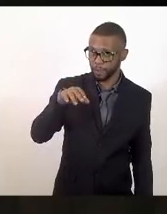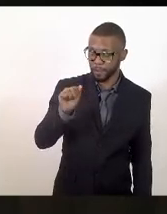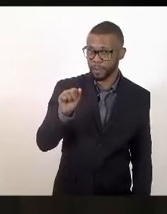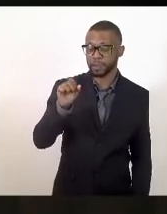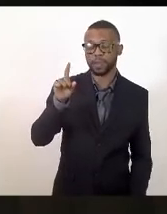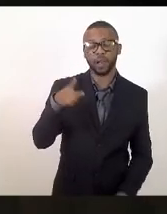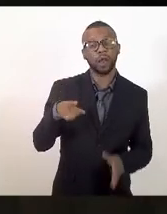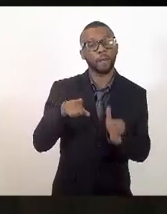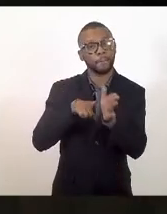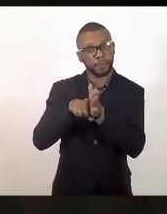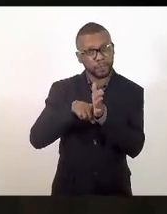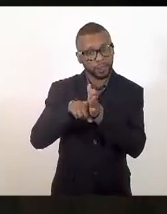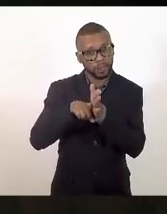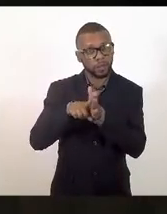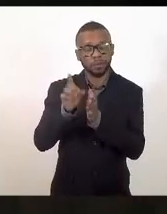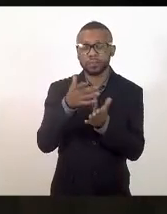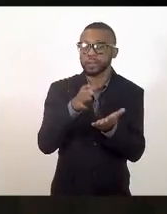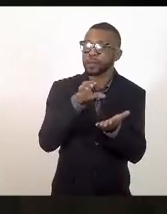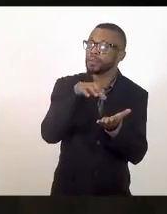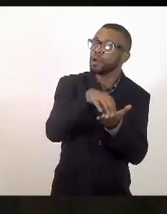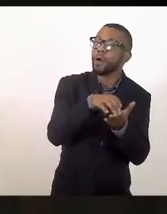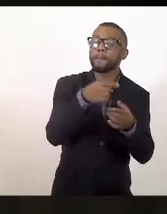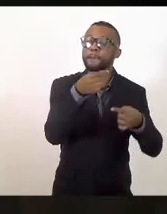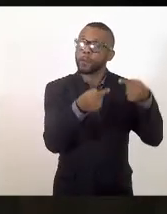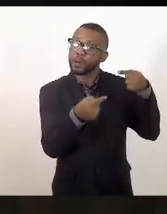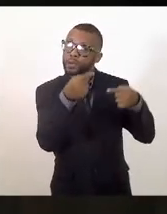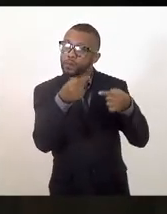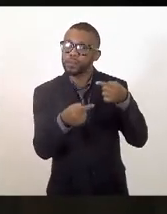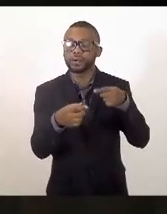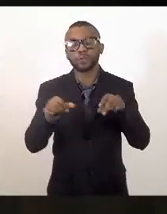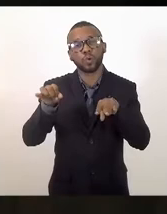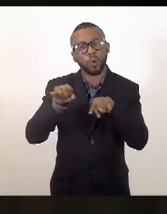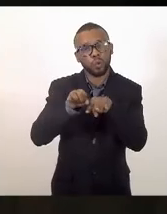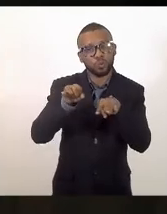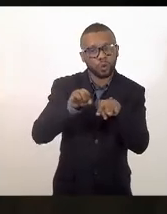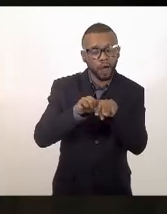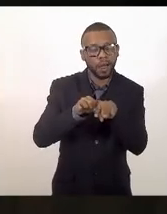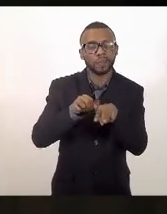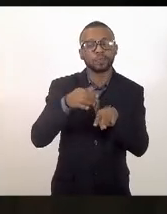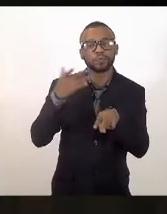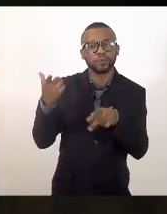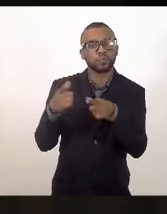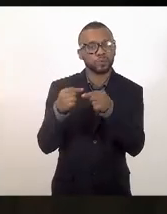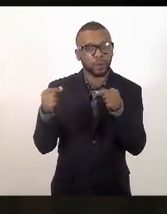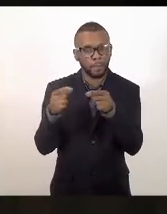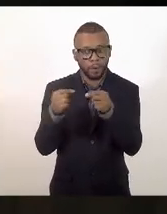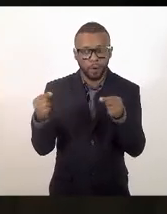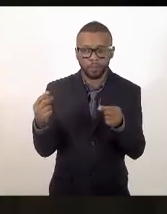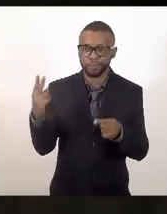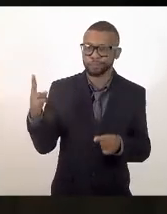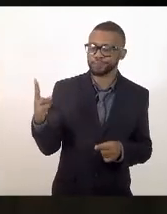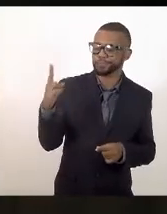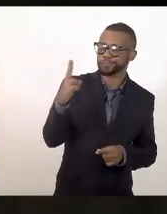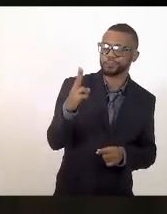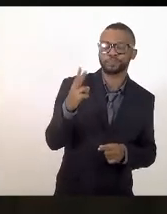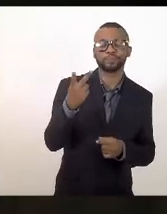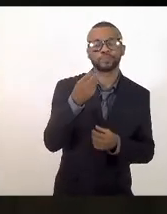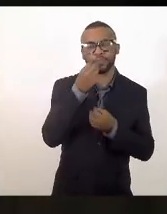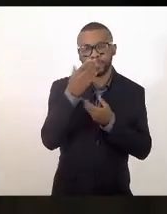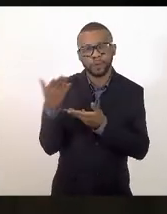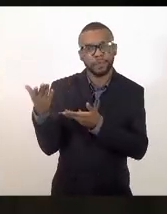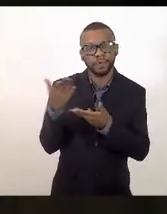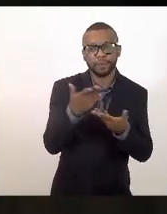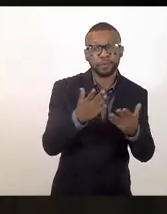pesquisador da Seção Política do Consulado do Japão, Sr. Kenshu Kubo. Sejam muito bem-vindos a esta Casa de